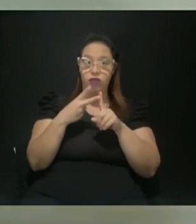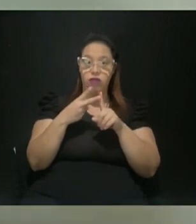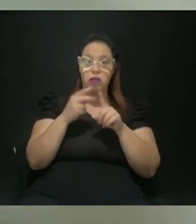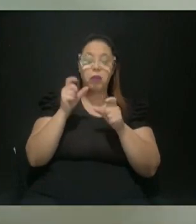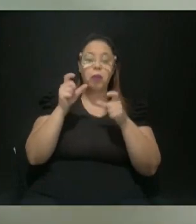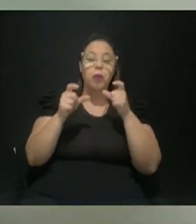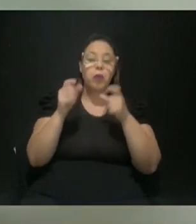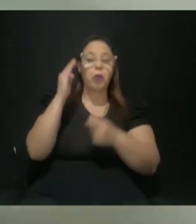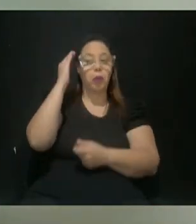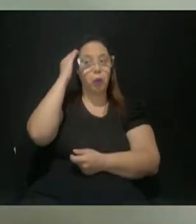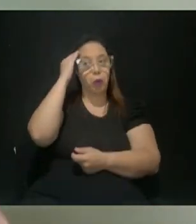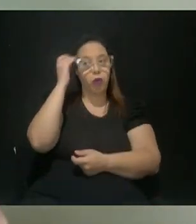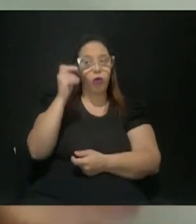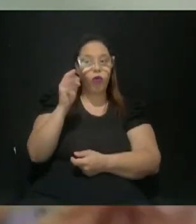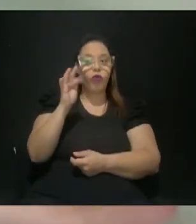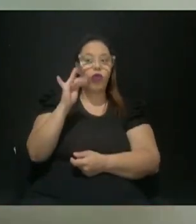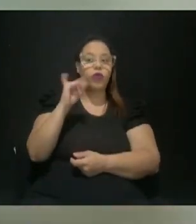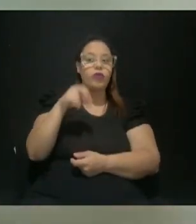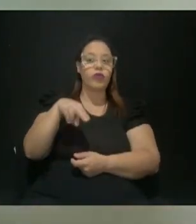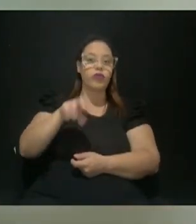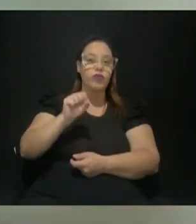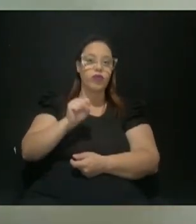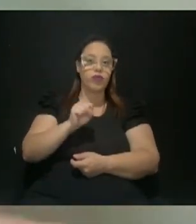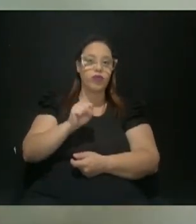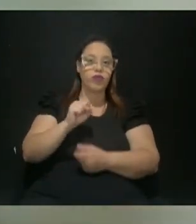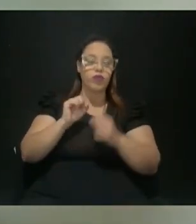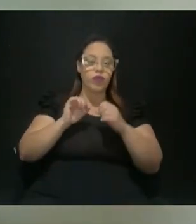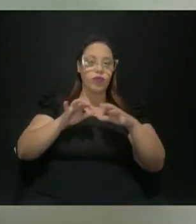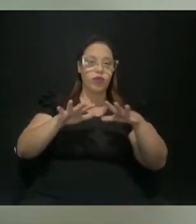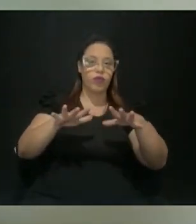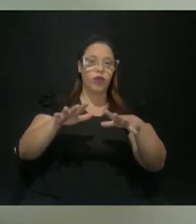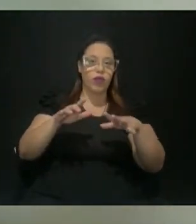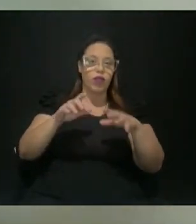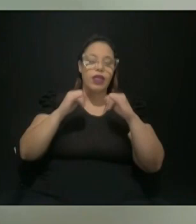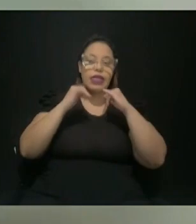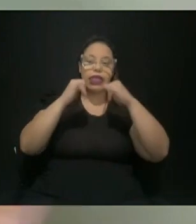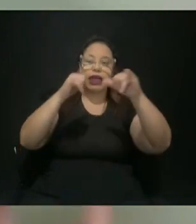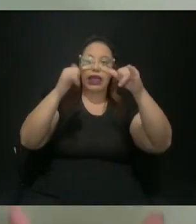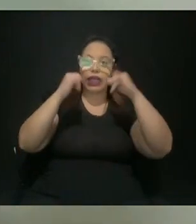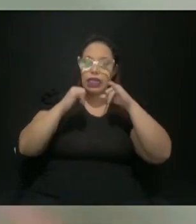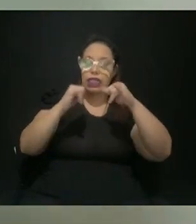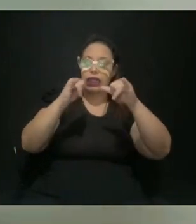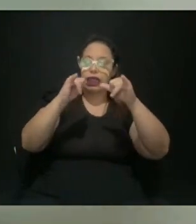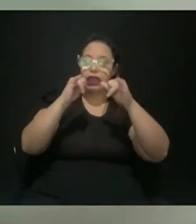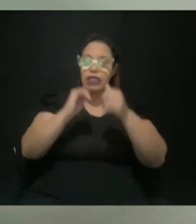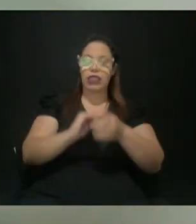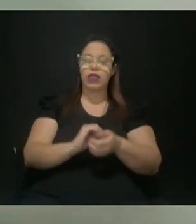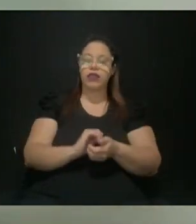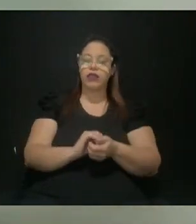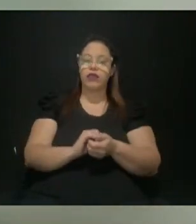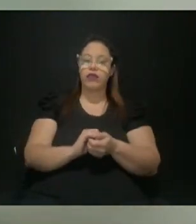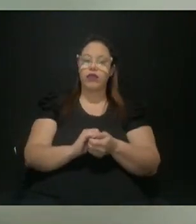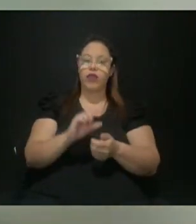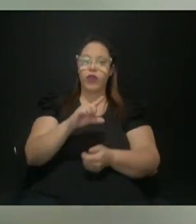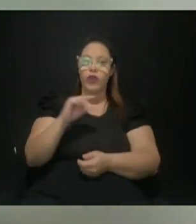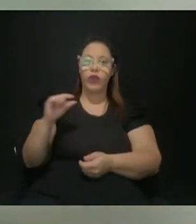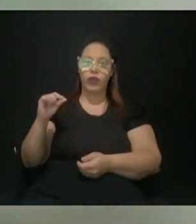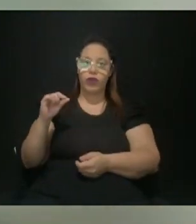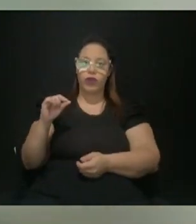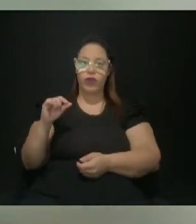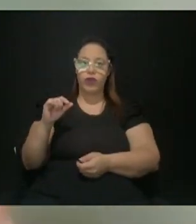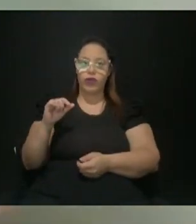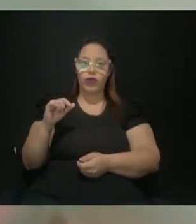fontes de emissões, né, de energia elétrica, de utilização de energia, qual é a quantificação da emissão gerada,